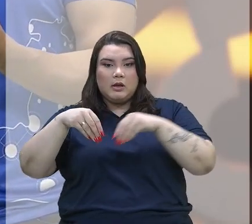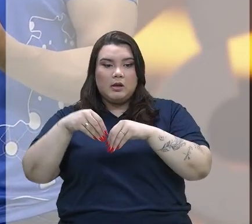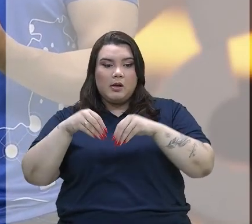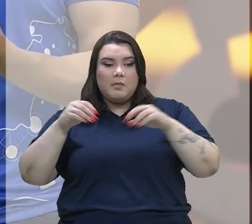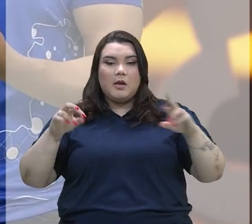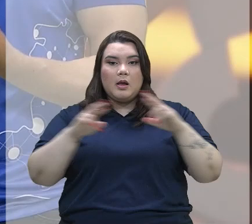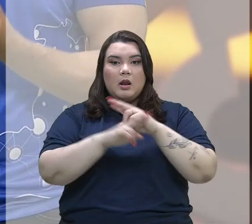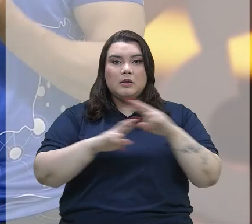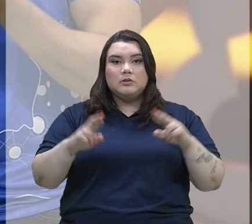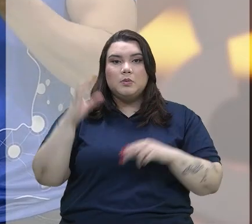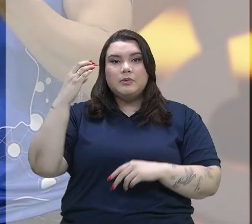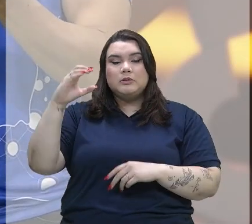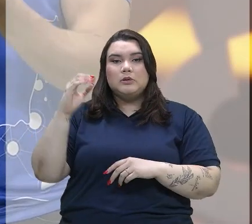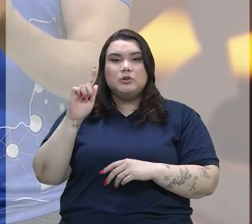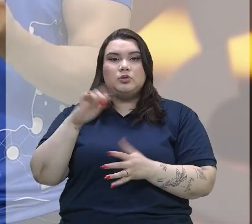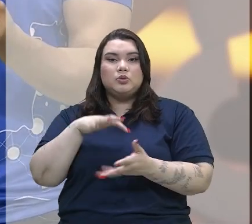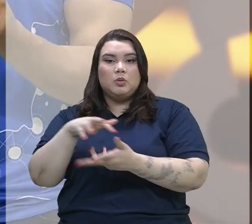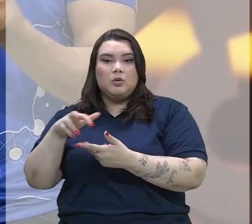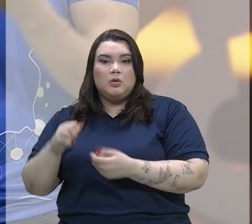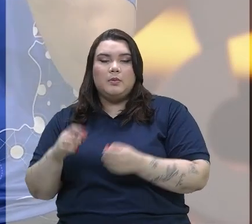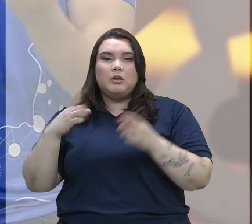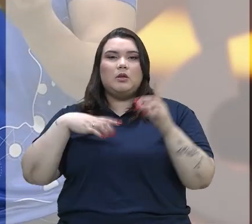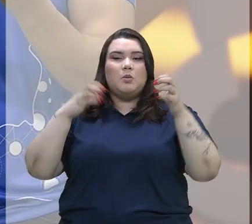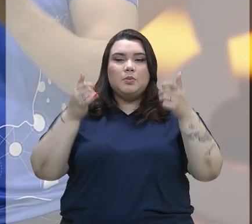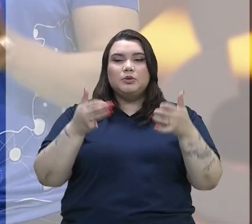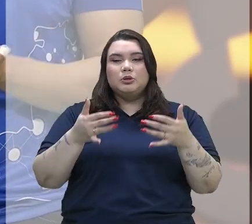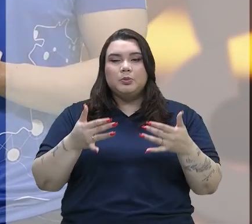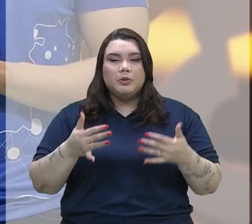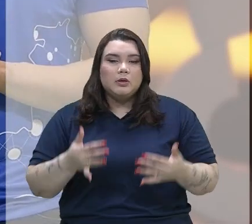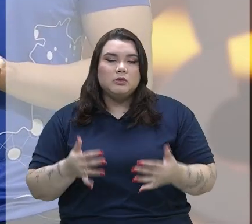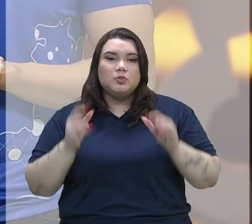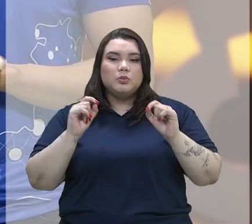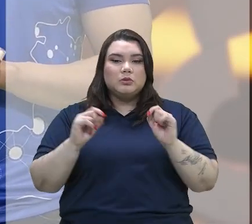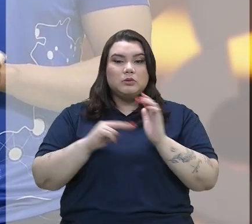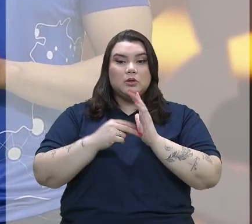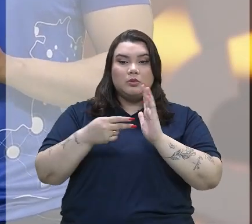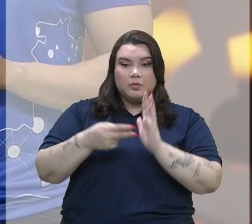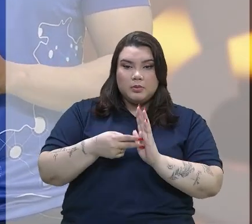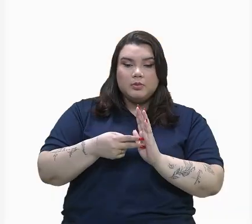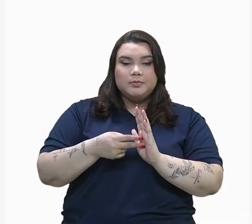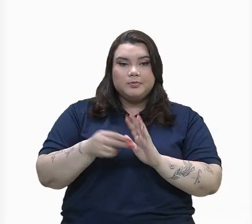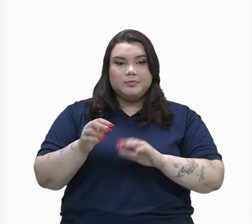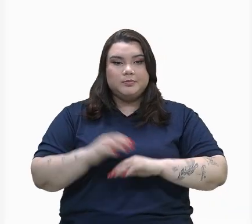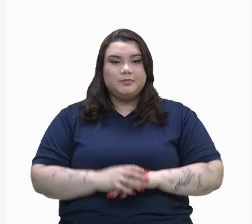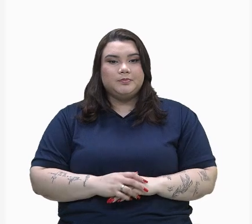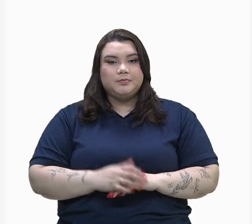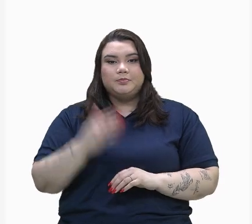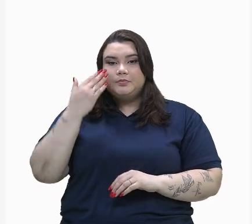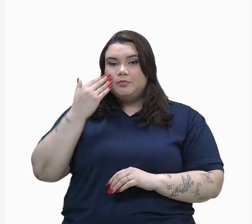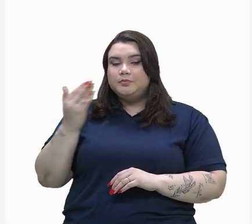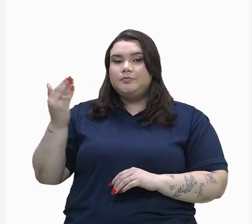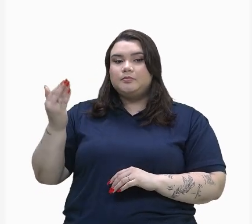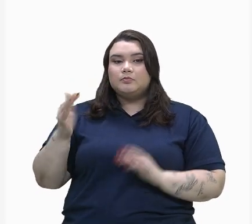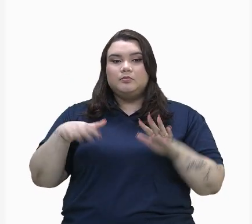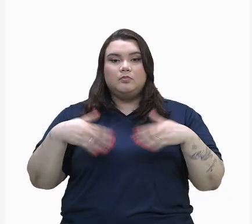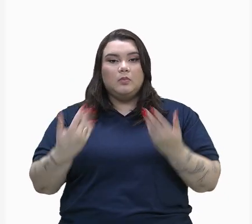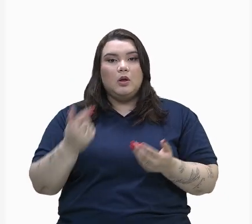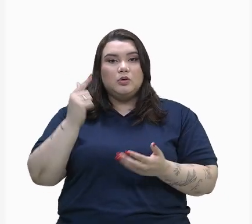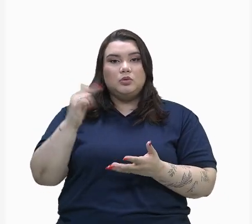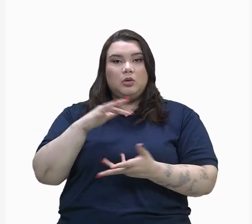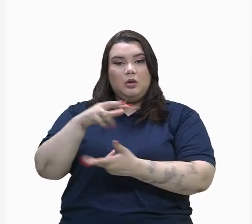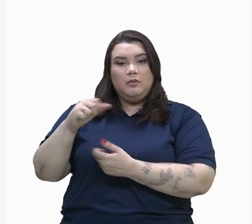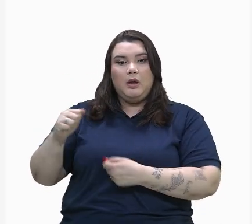ciência geográfica, né, que dá uma definição, né, que define também o que seria solo. Acompanhem comigo. Então, para